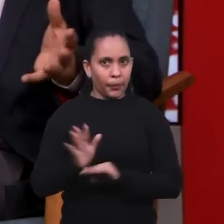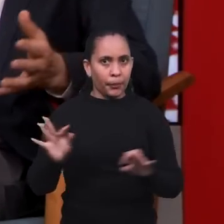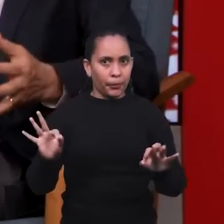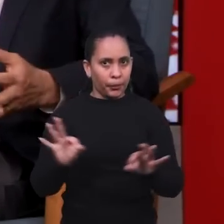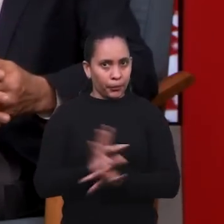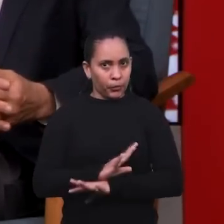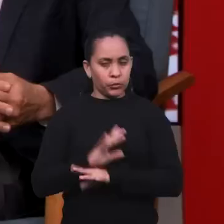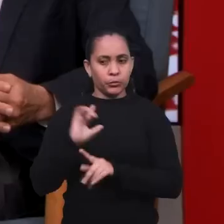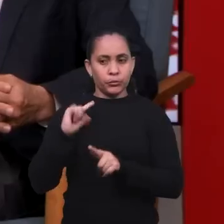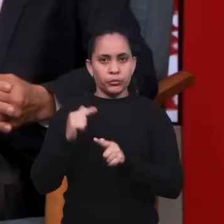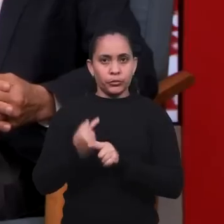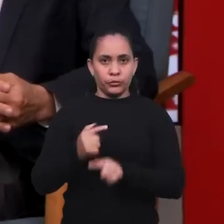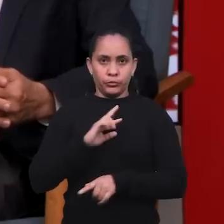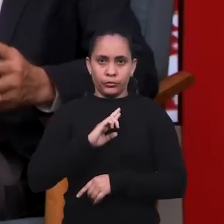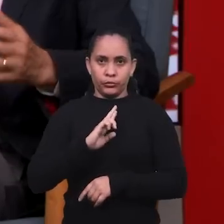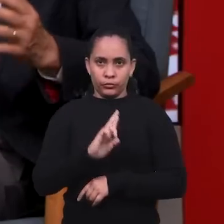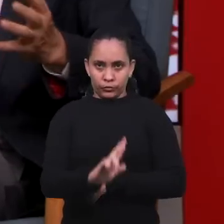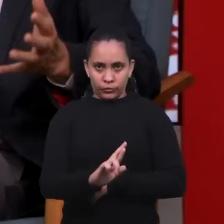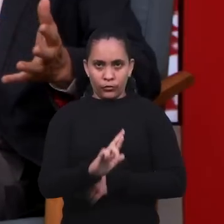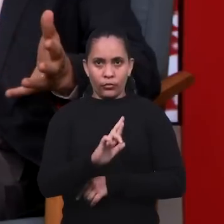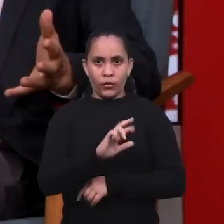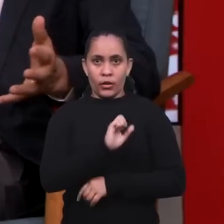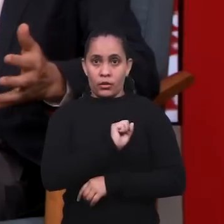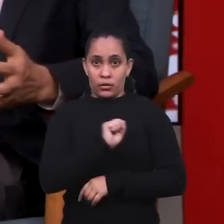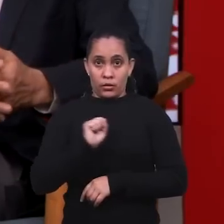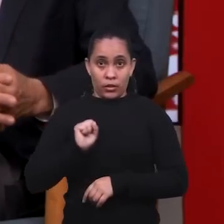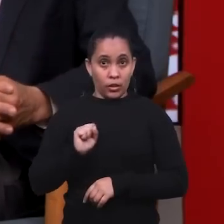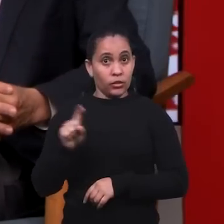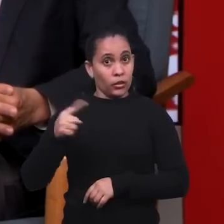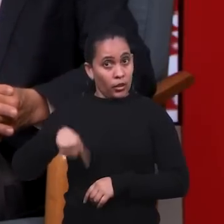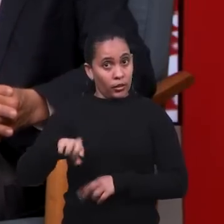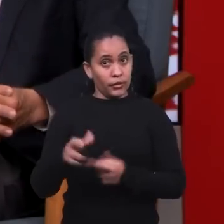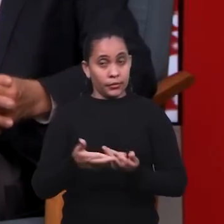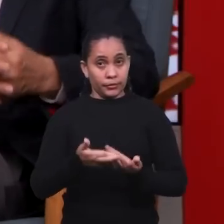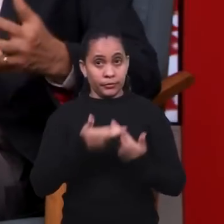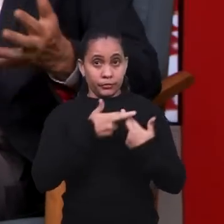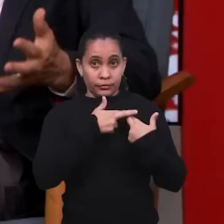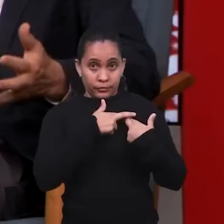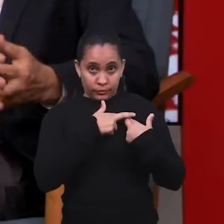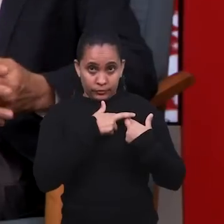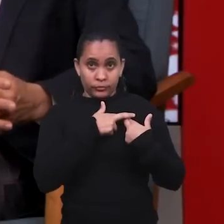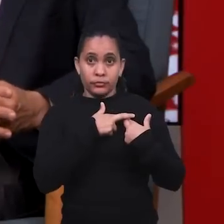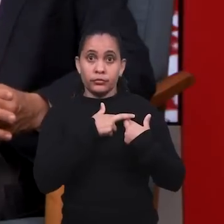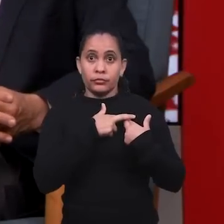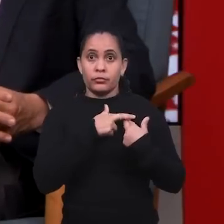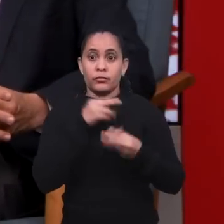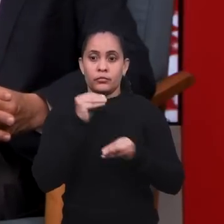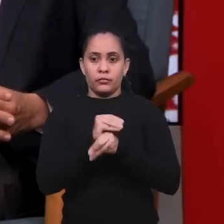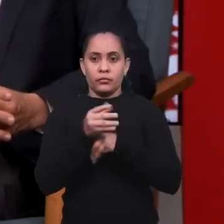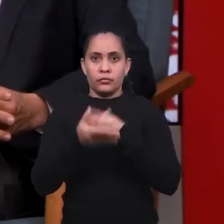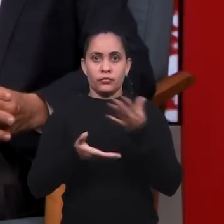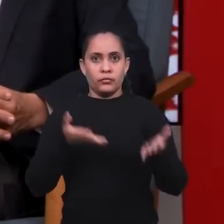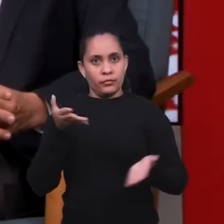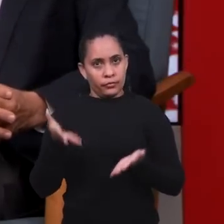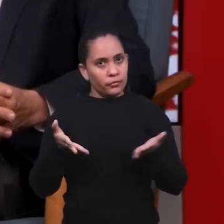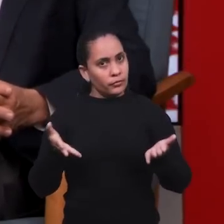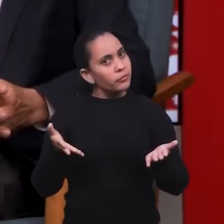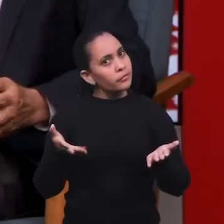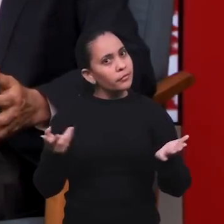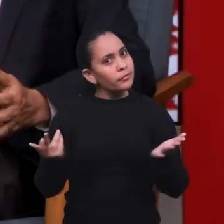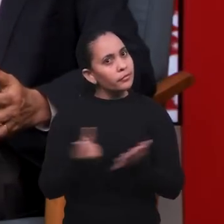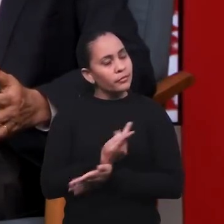da tradição religiosa, e os sacerdotes eram responsáveis por isso, por zelar por tudo isso.